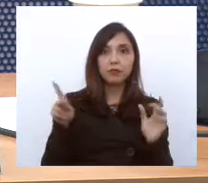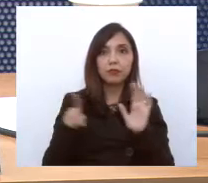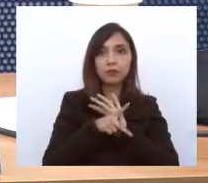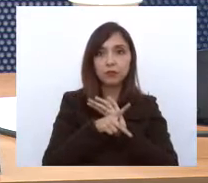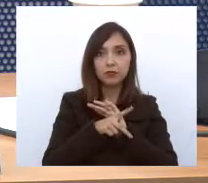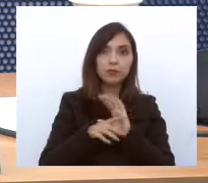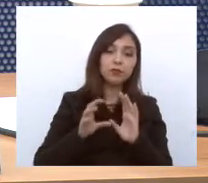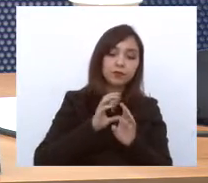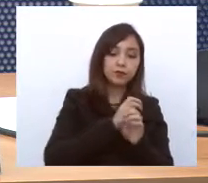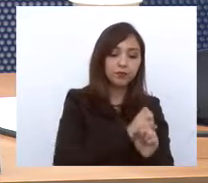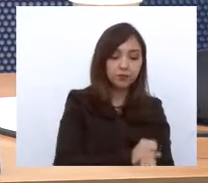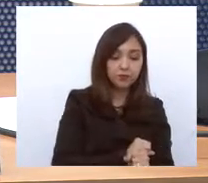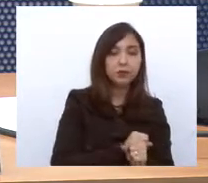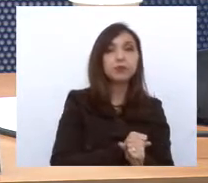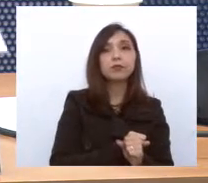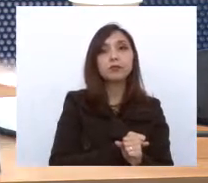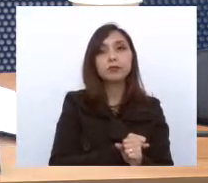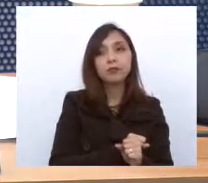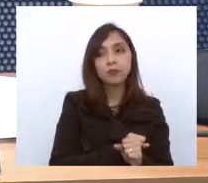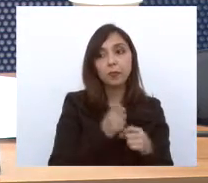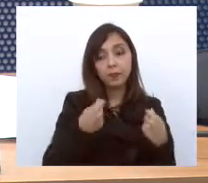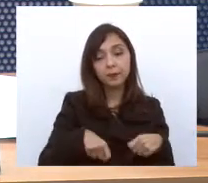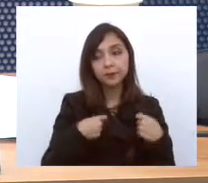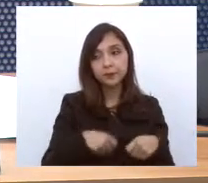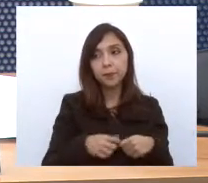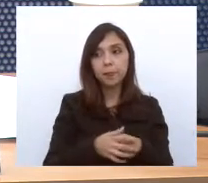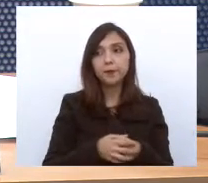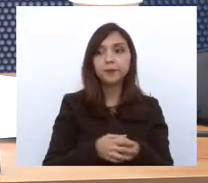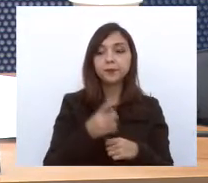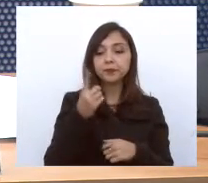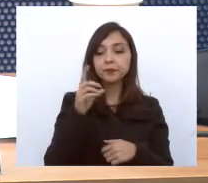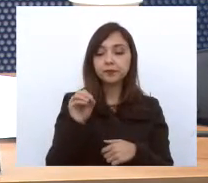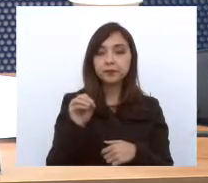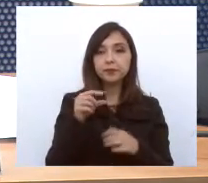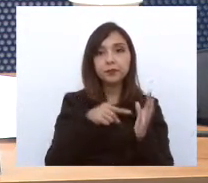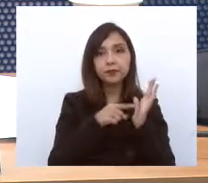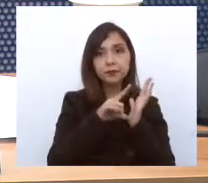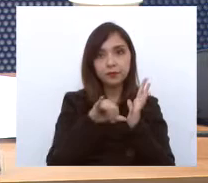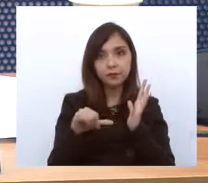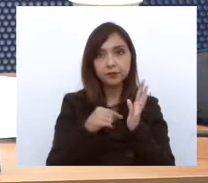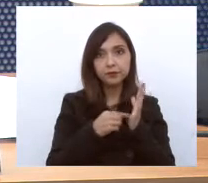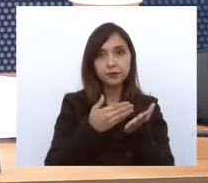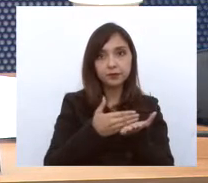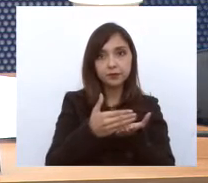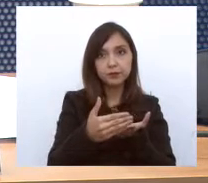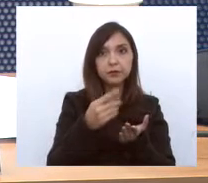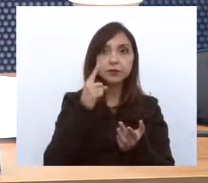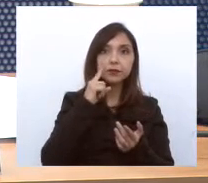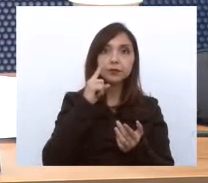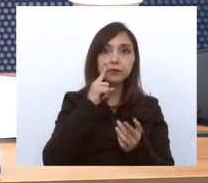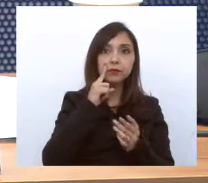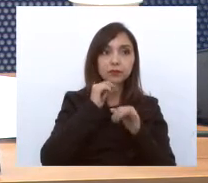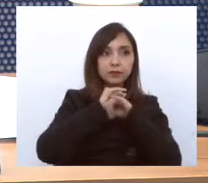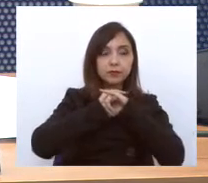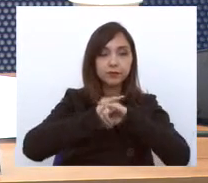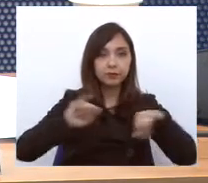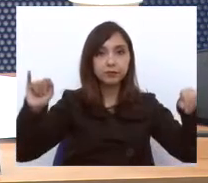consignadas em orçamentos suplementares, se necessários. Artigo 10º. Esta lei entrará em vigor na data da sua